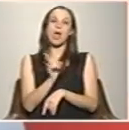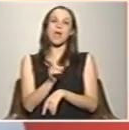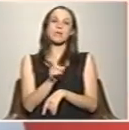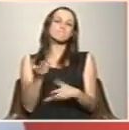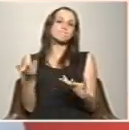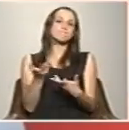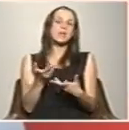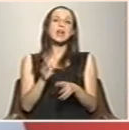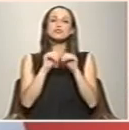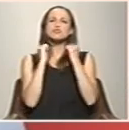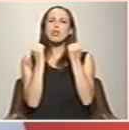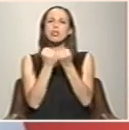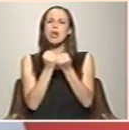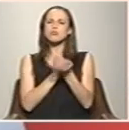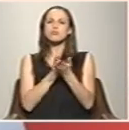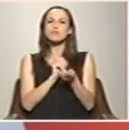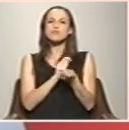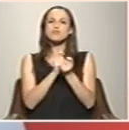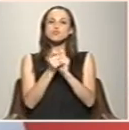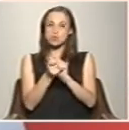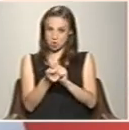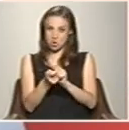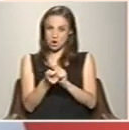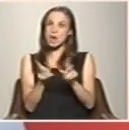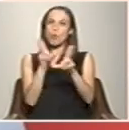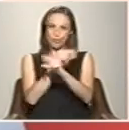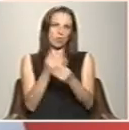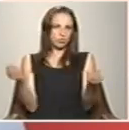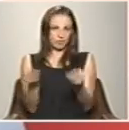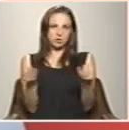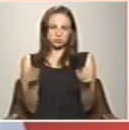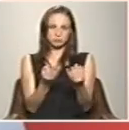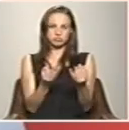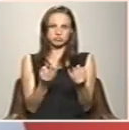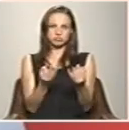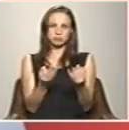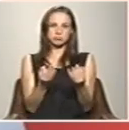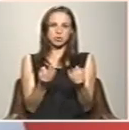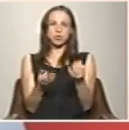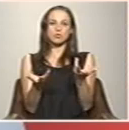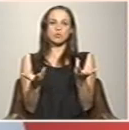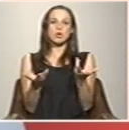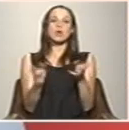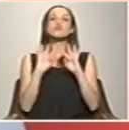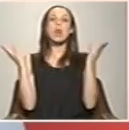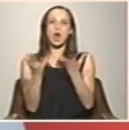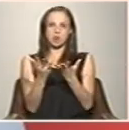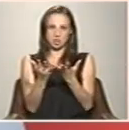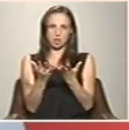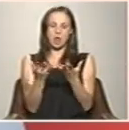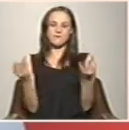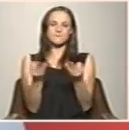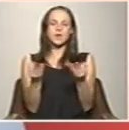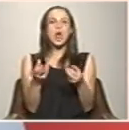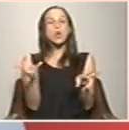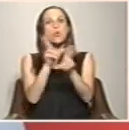de sociedade. É um fenómeno novo no seu aspecto macro, com o qual estamos todos